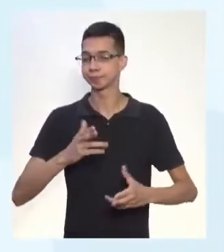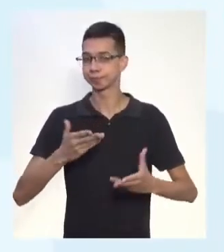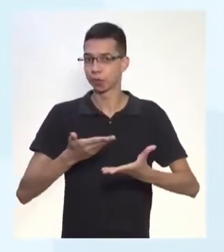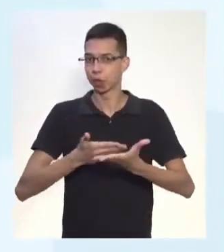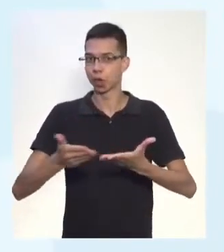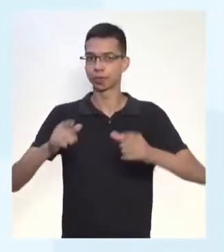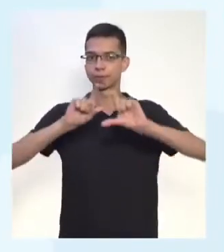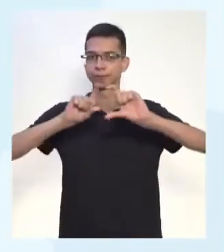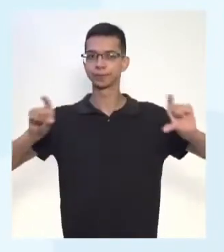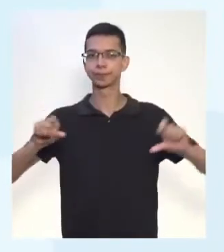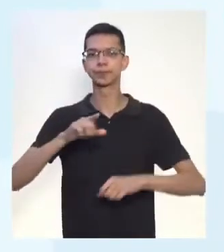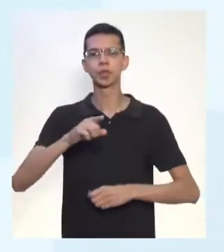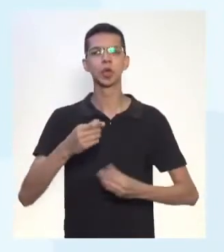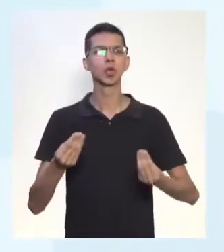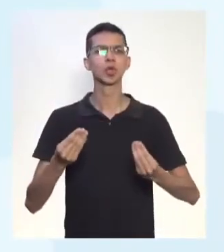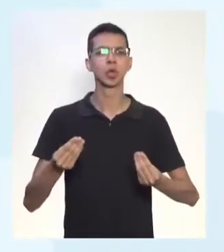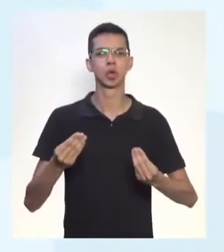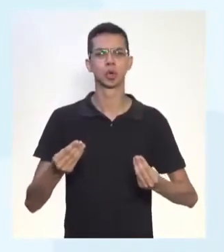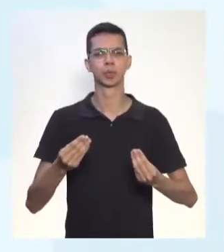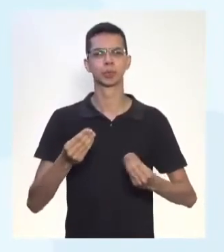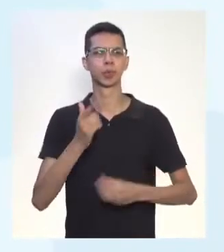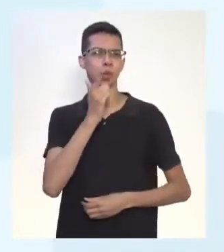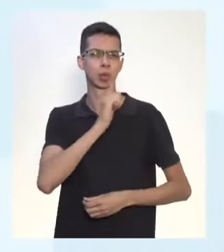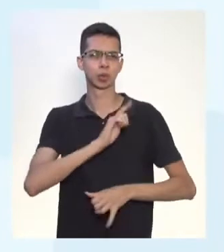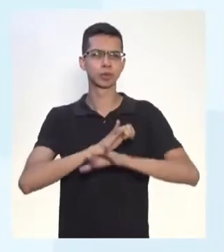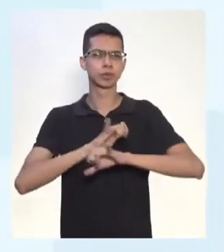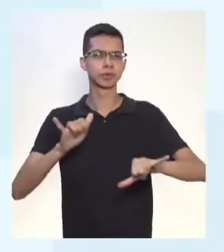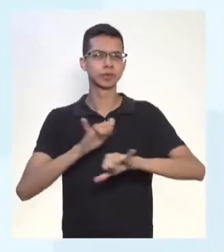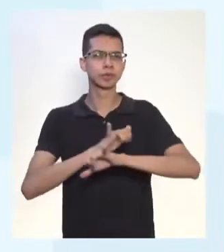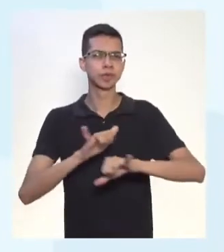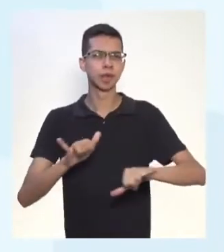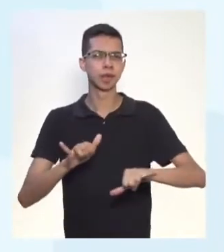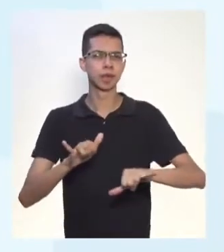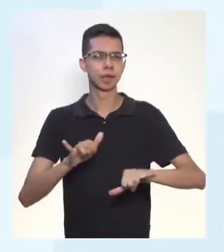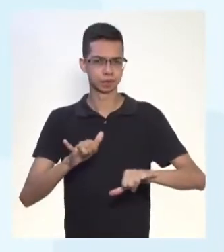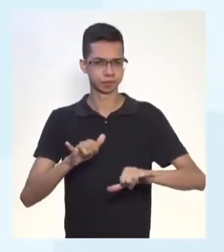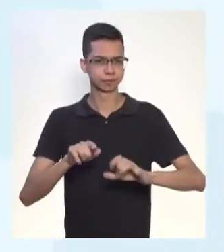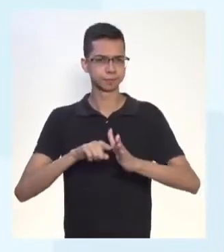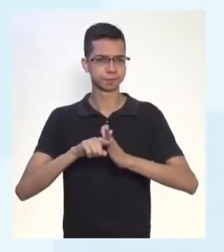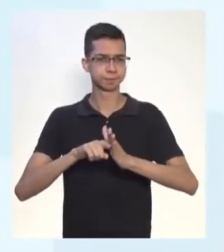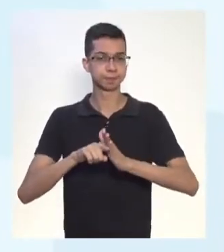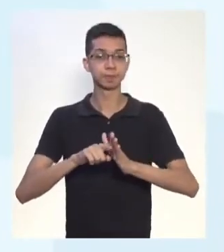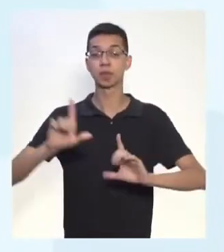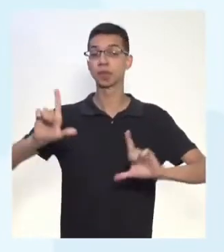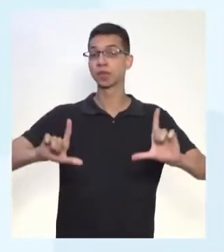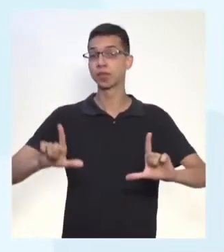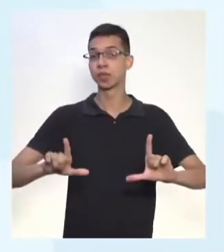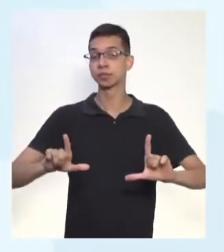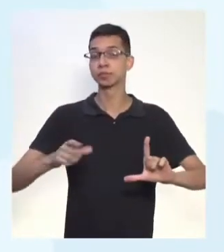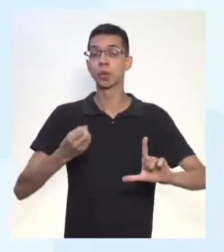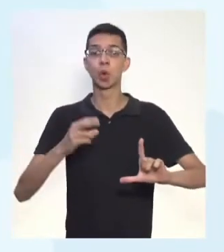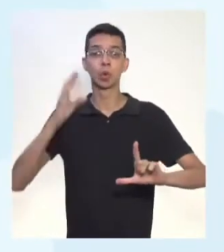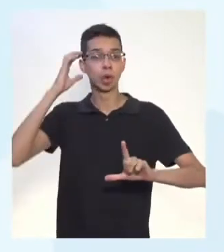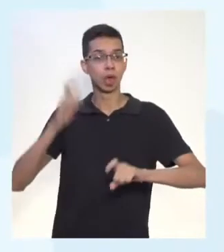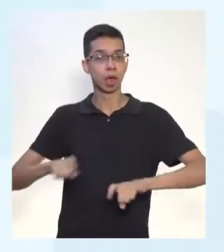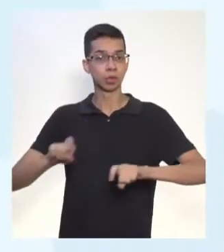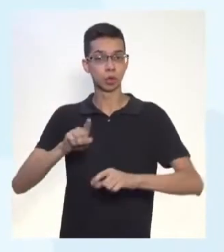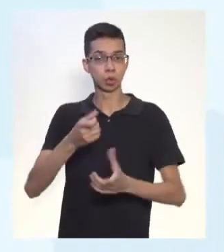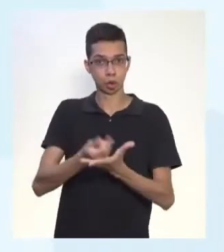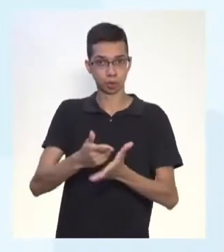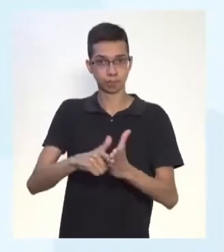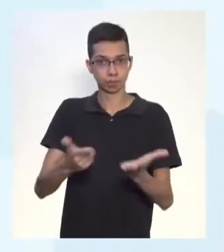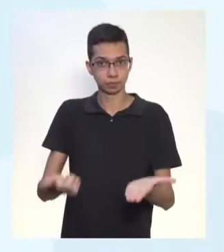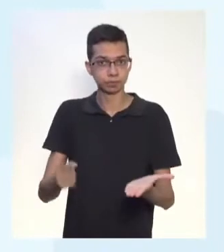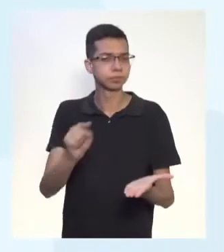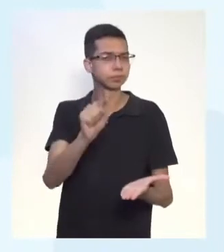notícias? É pela TV e pelo rádio? Você compra os jornais impressos nas bancas? Ou você utiliza os sites